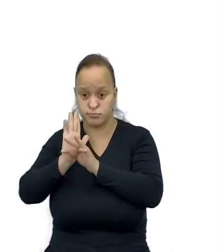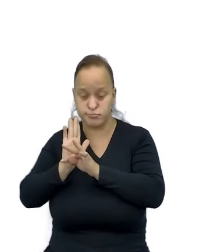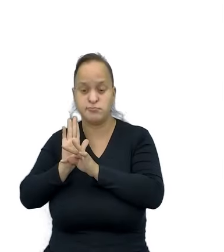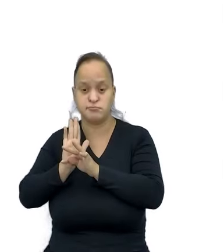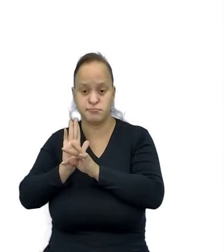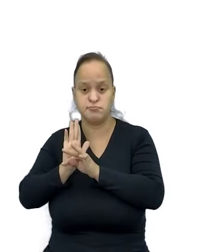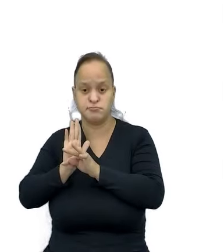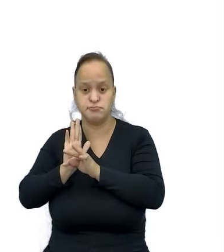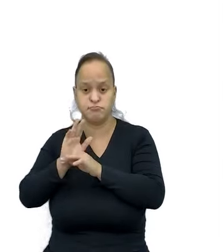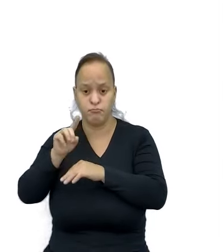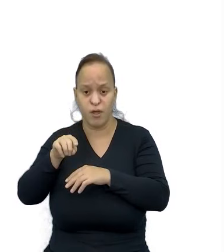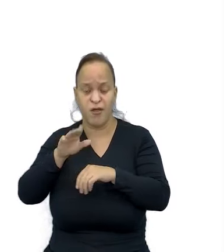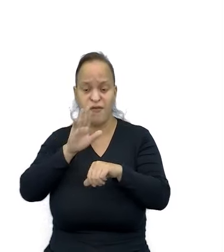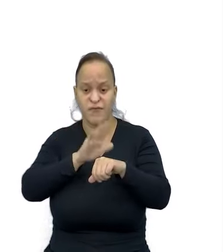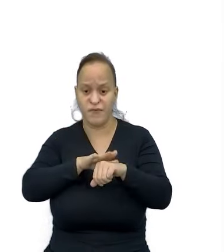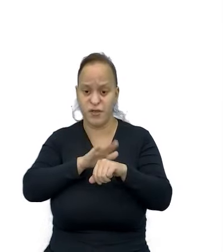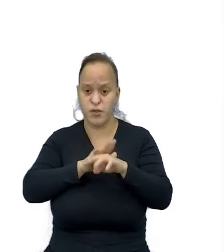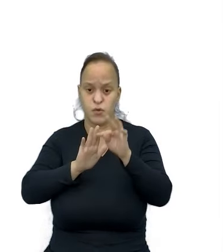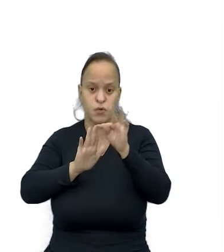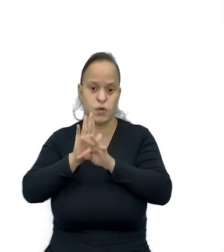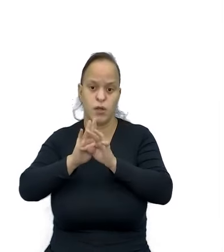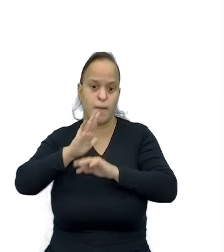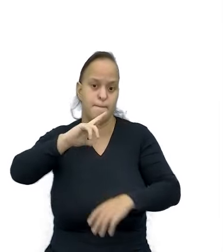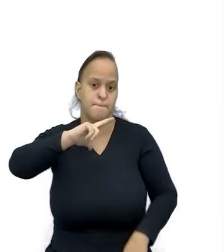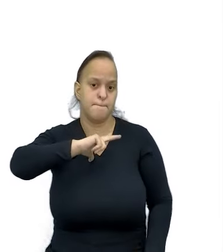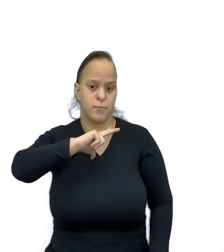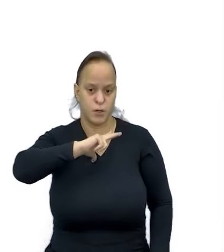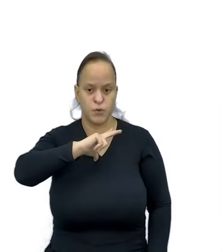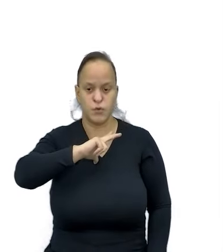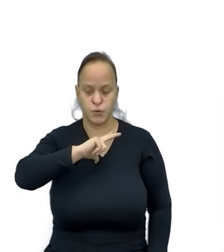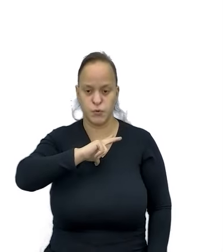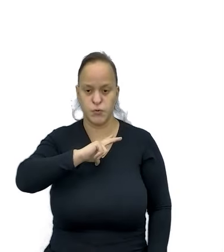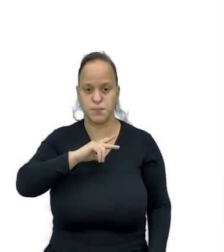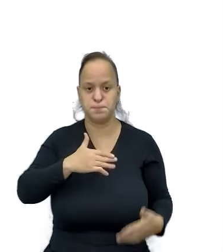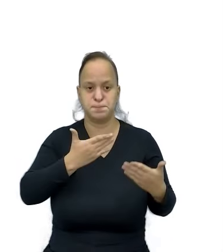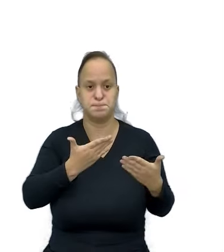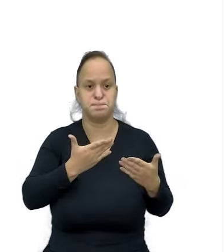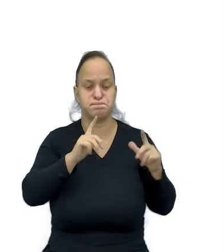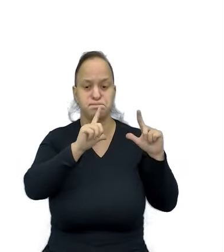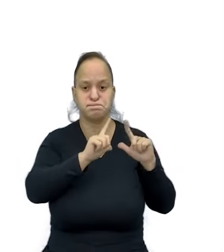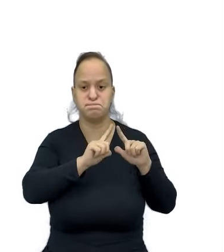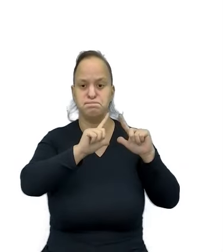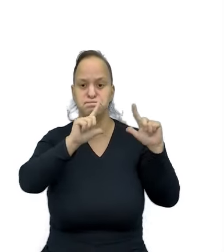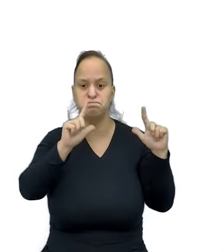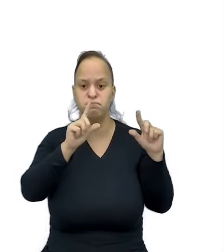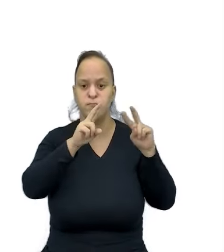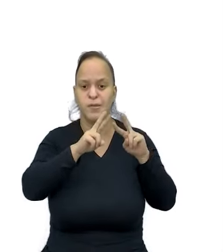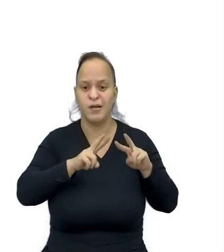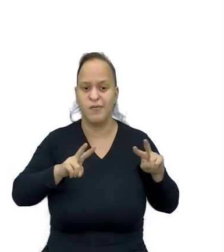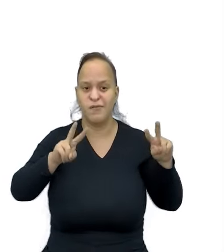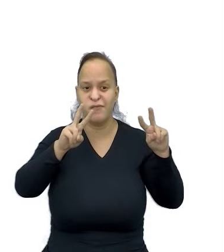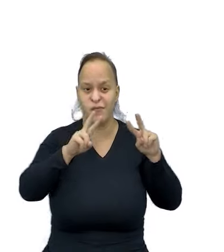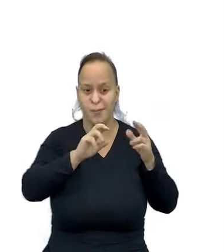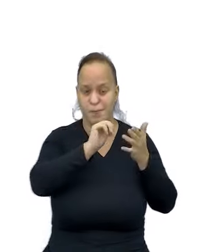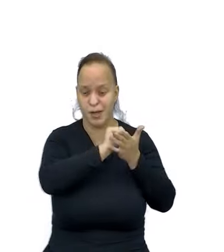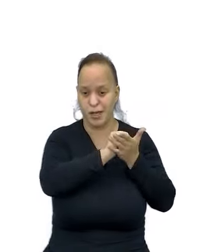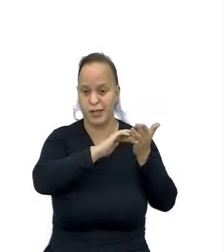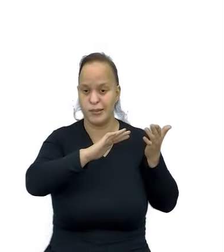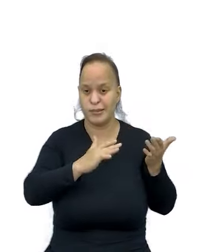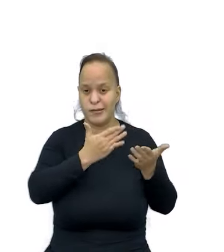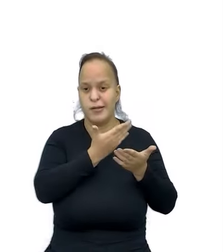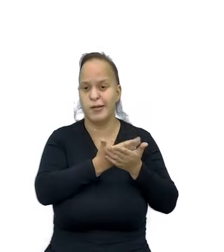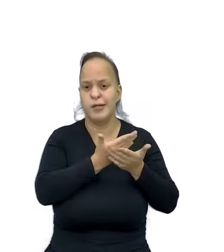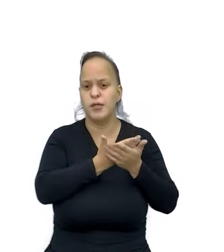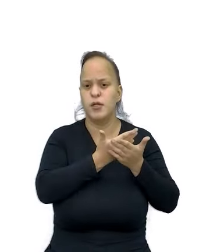próprio produzir aí o seu texto em forma de lista, tá? A gente vê aqui, então, que as atividades aqui dessa aula direcionam